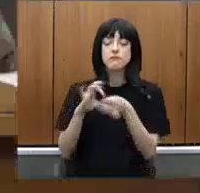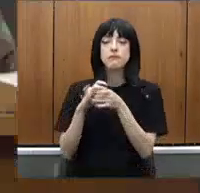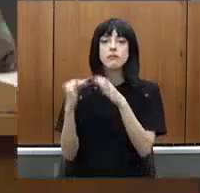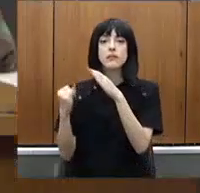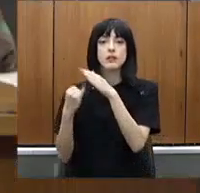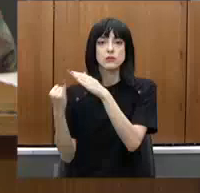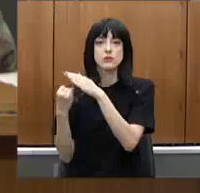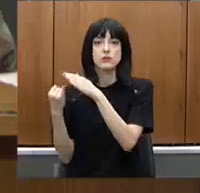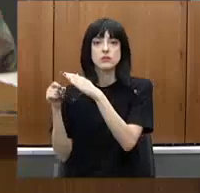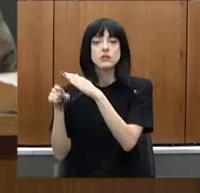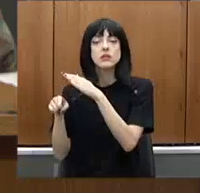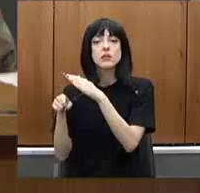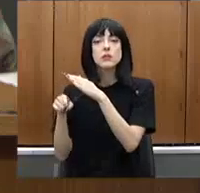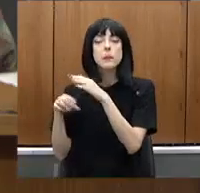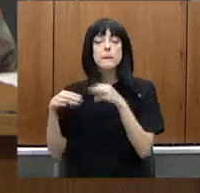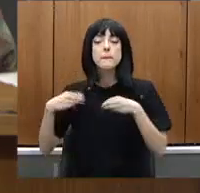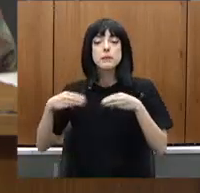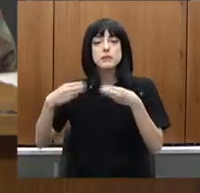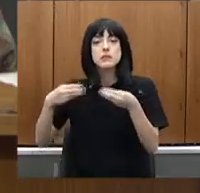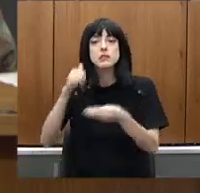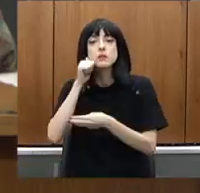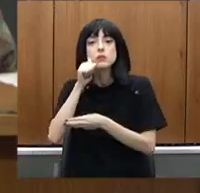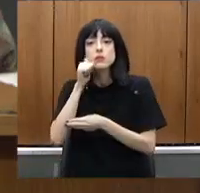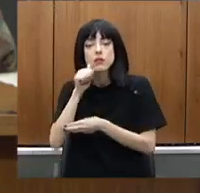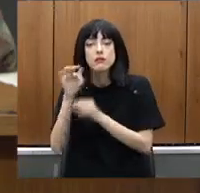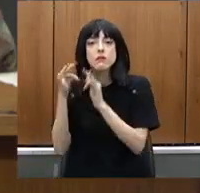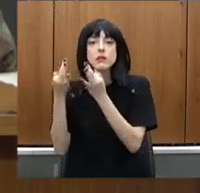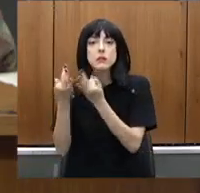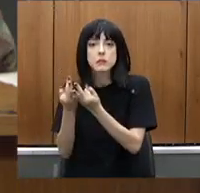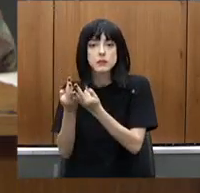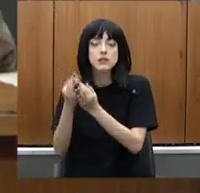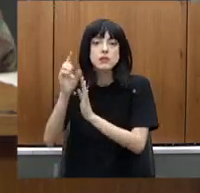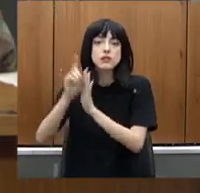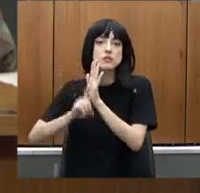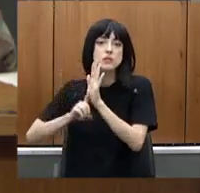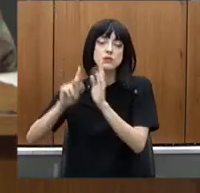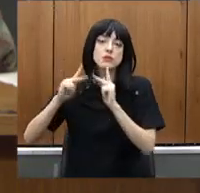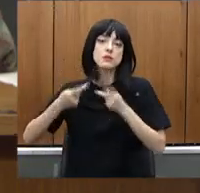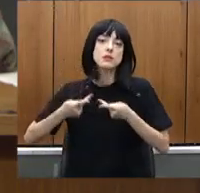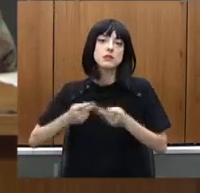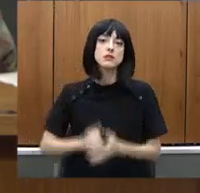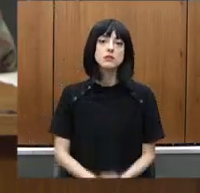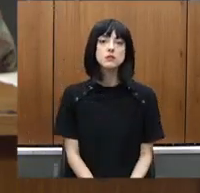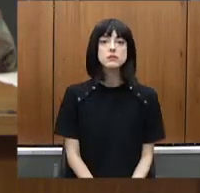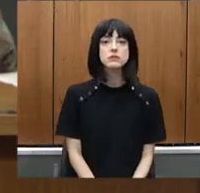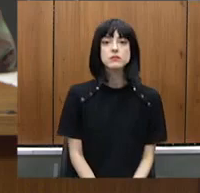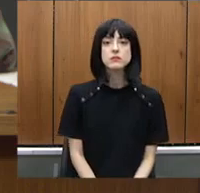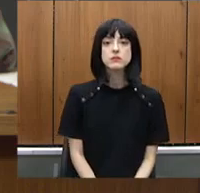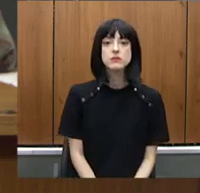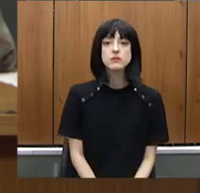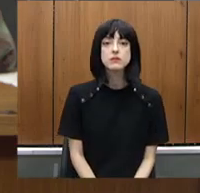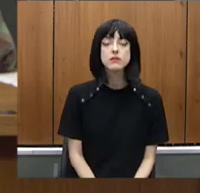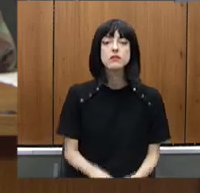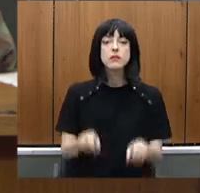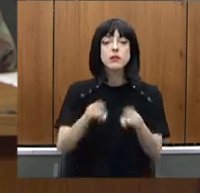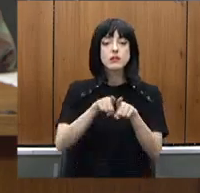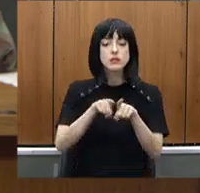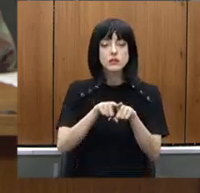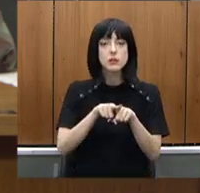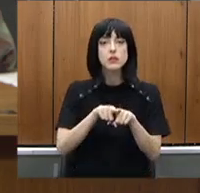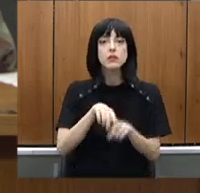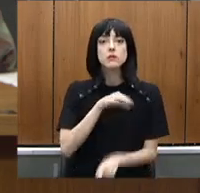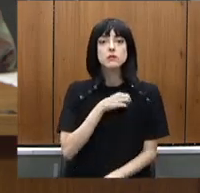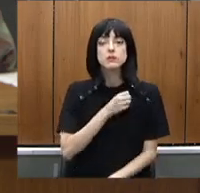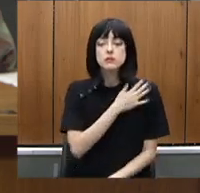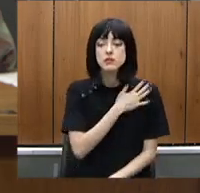Direitos Humanos tribunal de justiça e o ministério público estadual e a polícia militar Nós criamos aqui a primeira central de monitoramento de violência